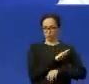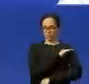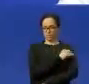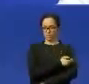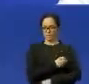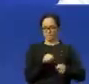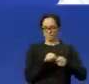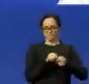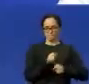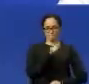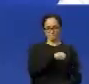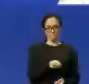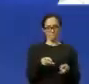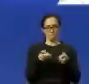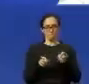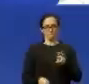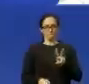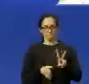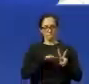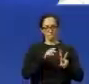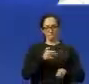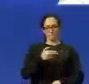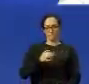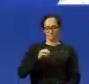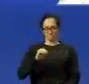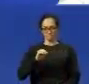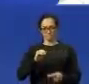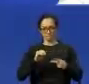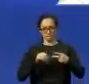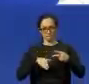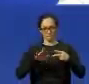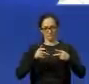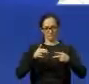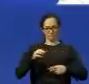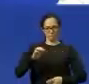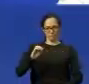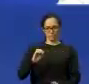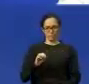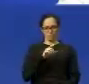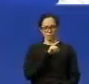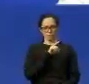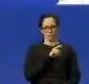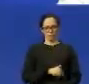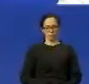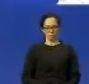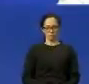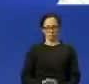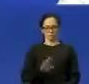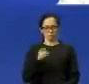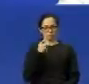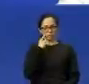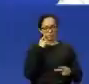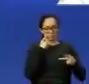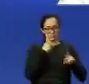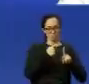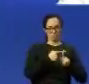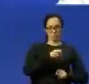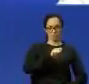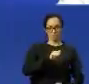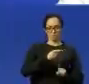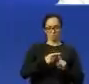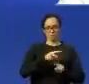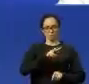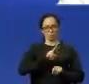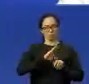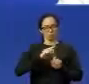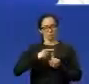a um peso P, vamos considerar o V maior ou igual a zero e P maior ou igual a zero. Assim, a equação P mais A vezes V mais B